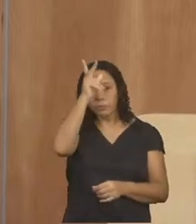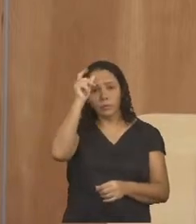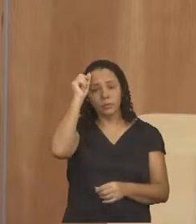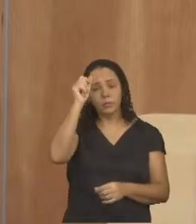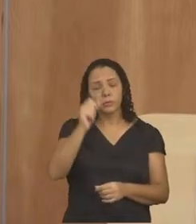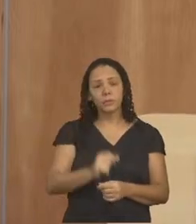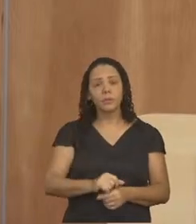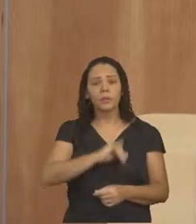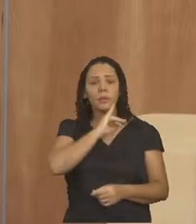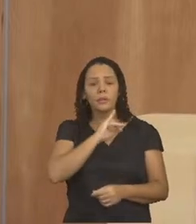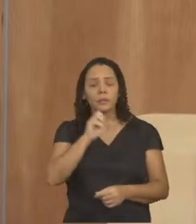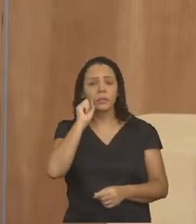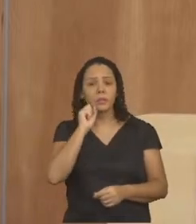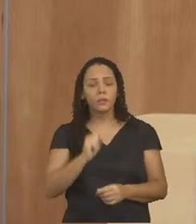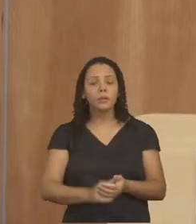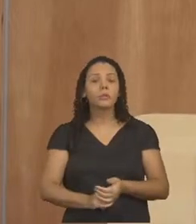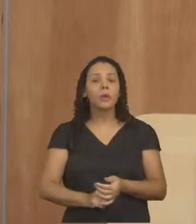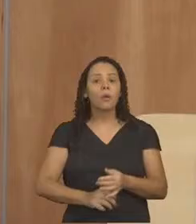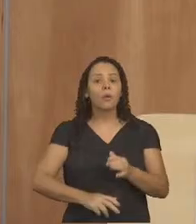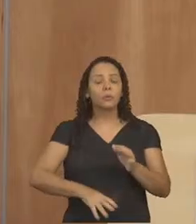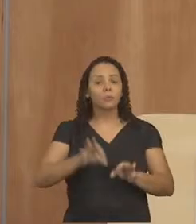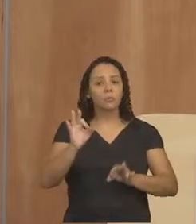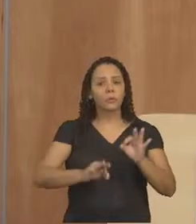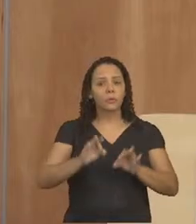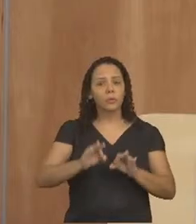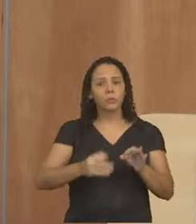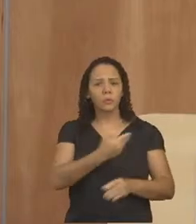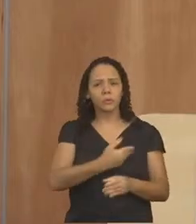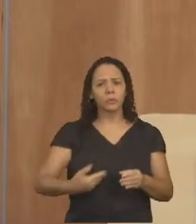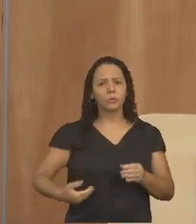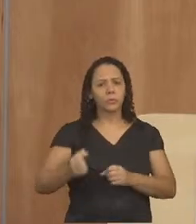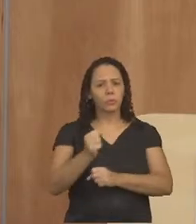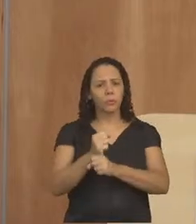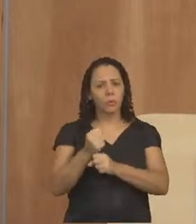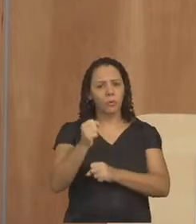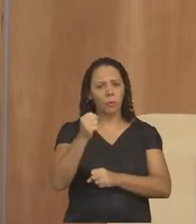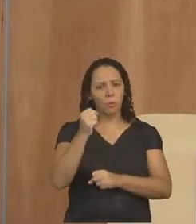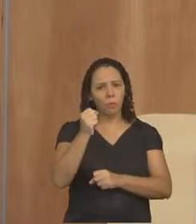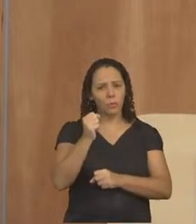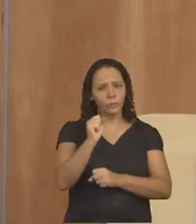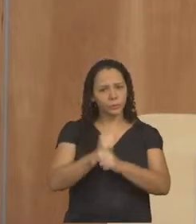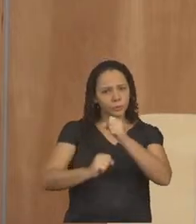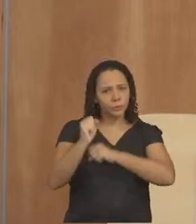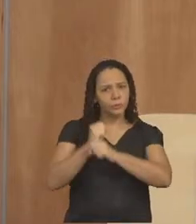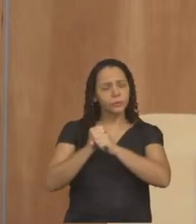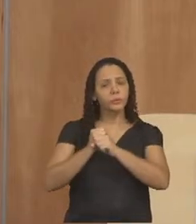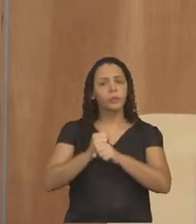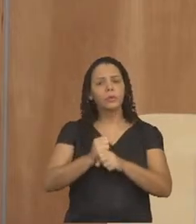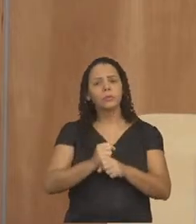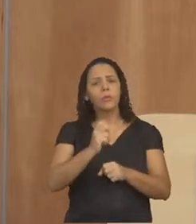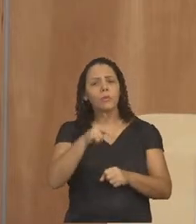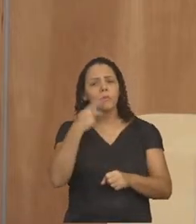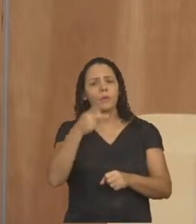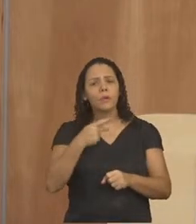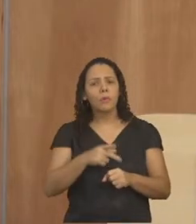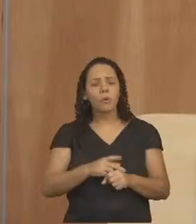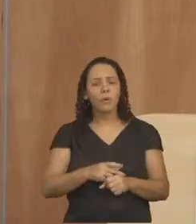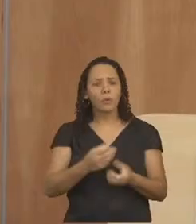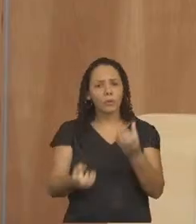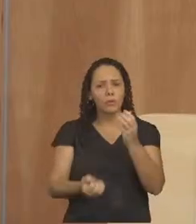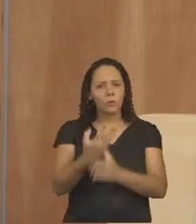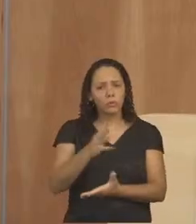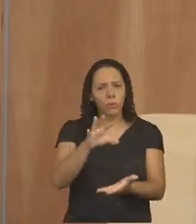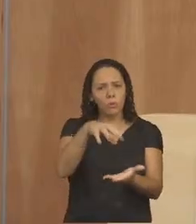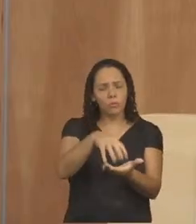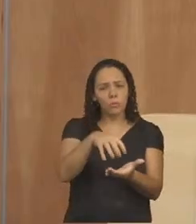Amélia, colocou no seu programa de governo há 8 anos atrás que ia construir um centro-dia para o idoso. 8 anos